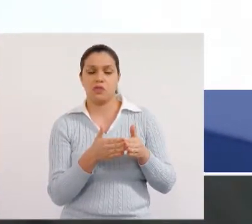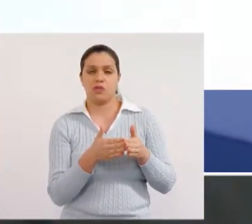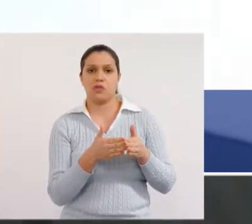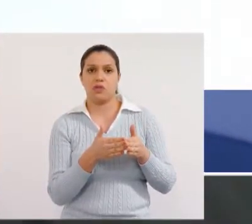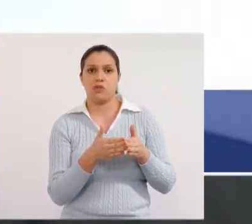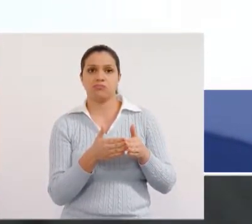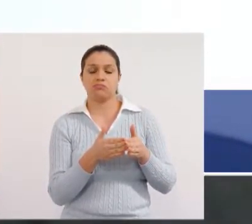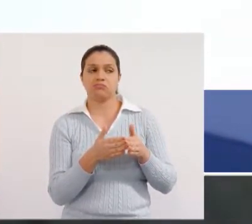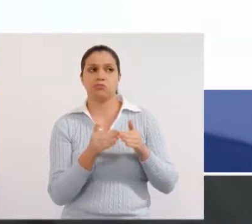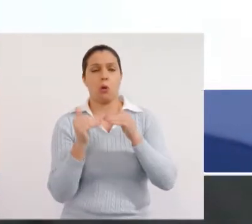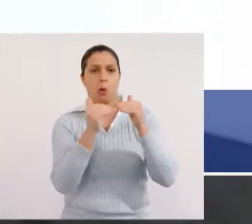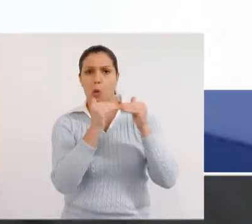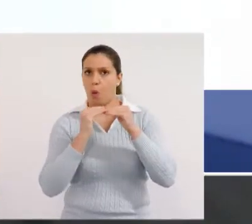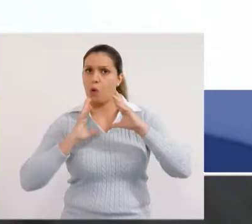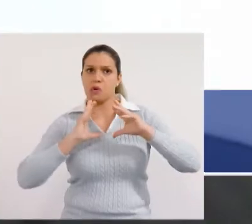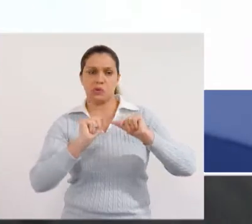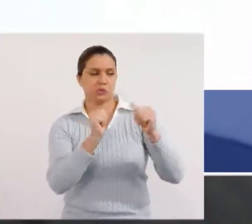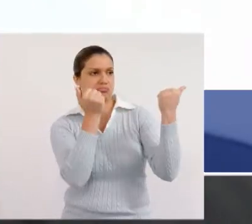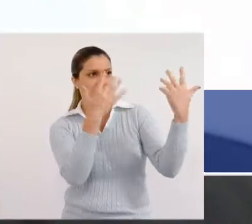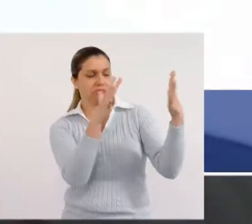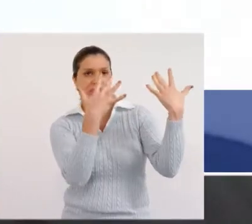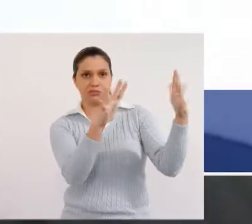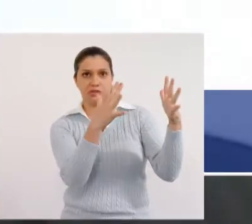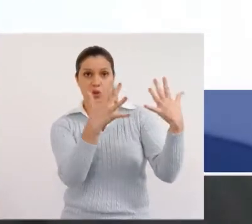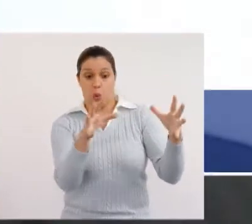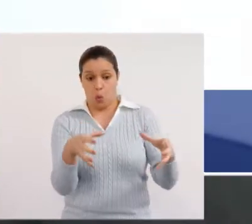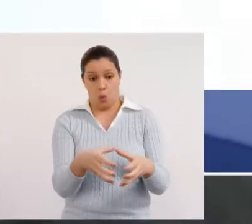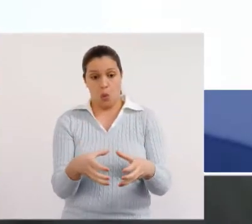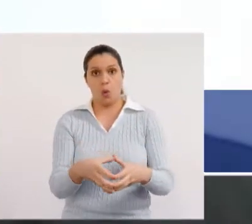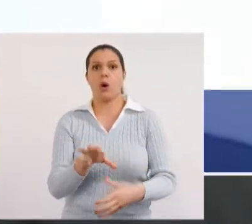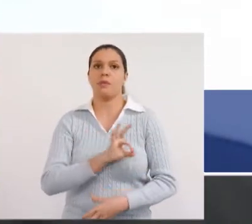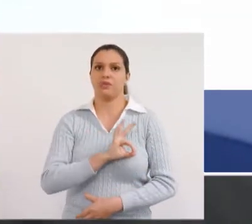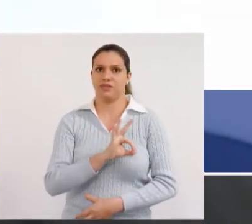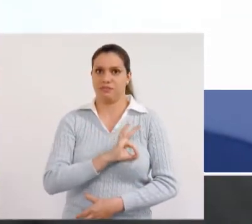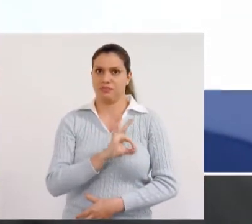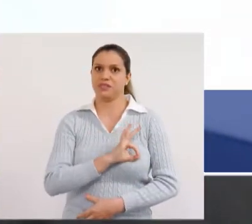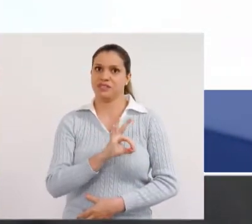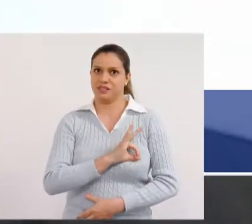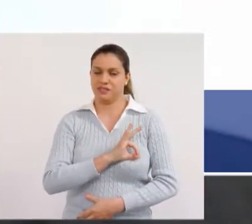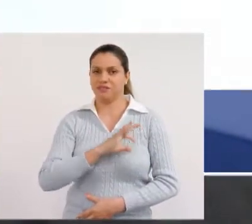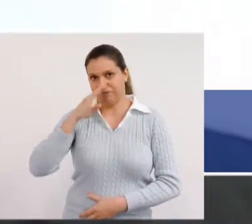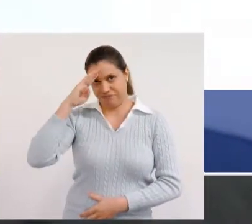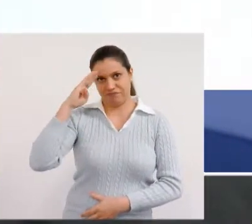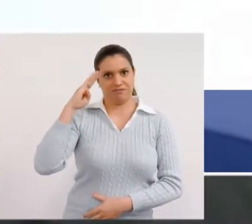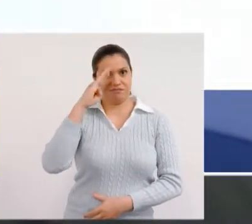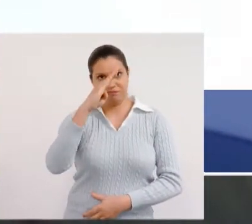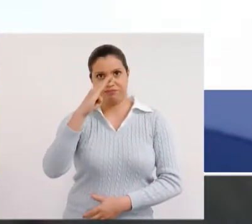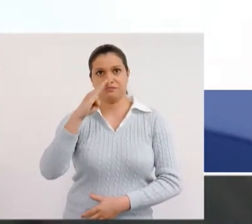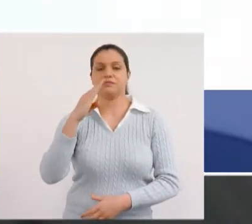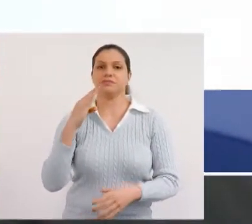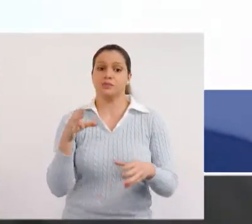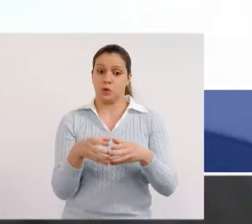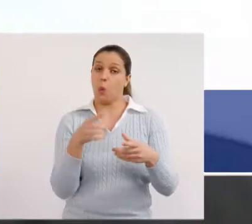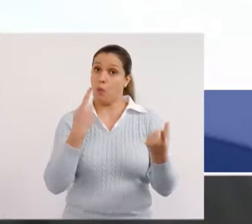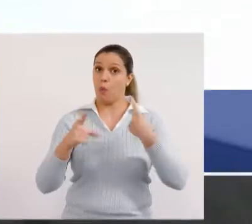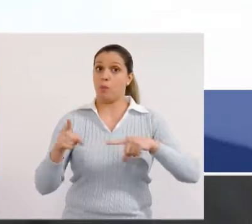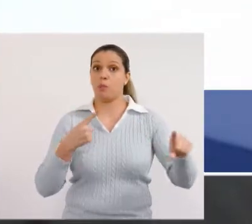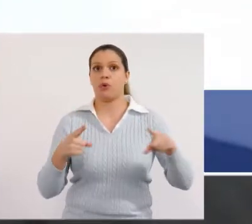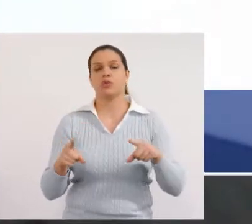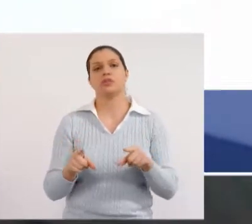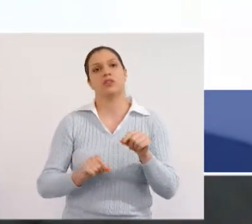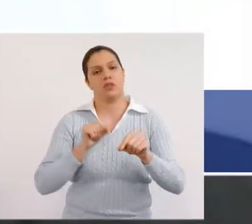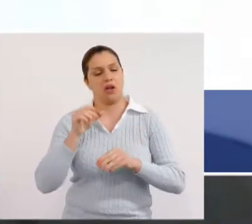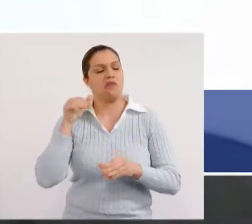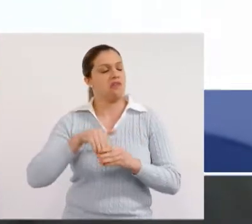aplausos a toda a banda de música da Polícia Militar, está se corrigindo uma injustiça,